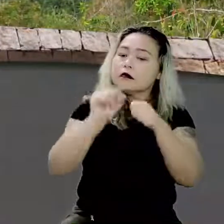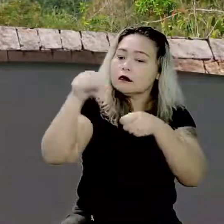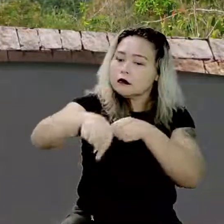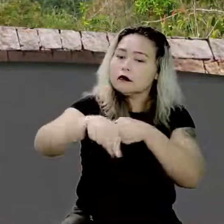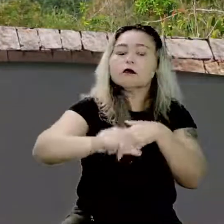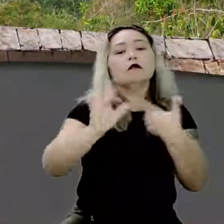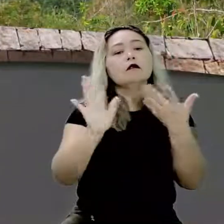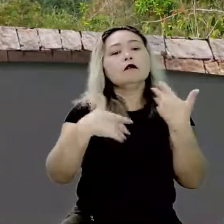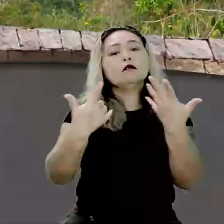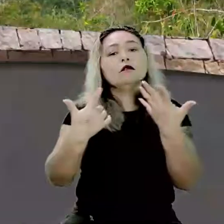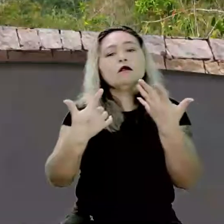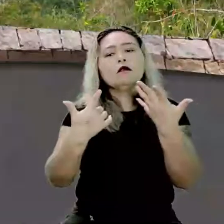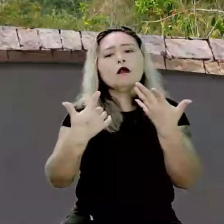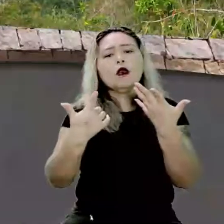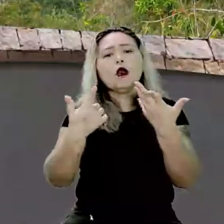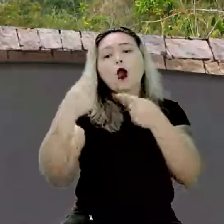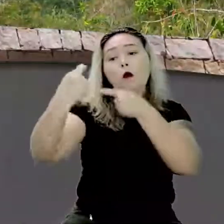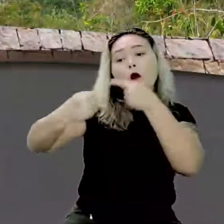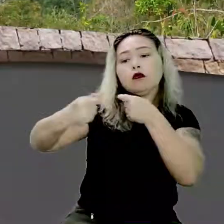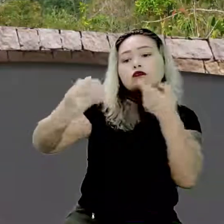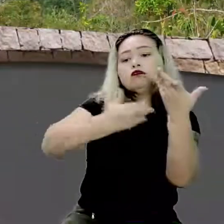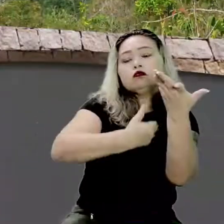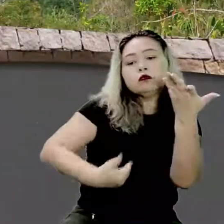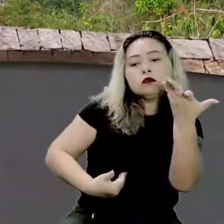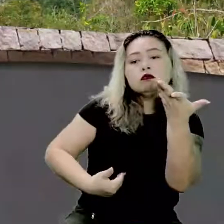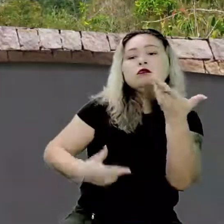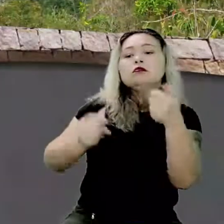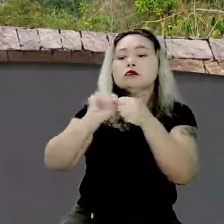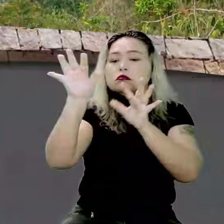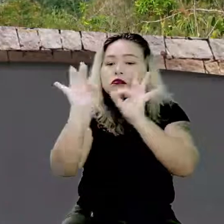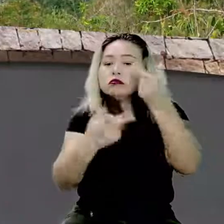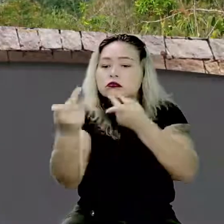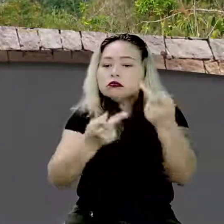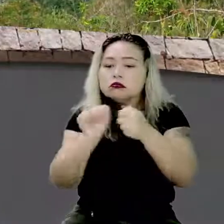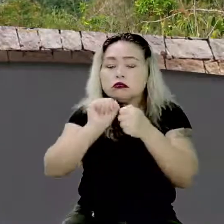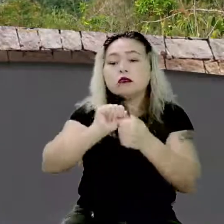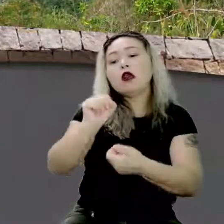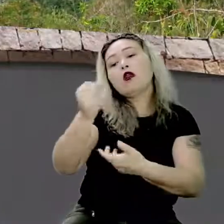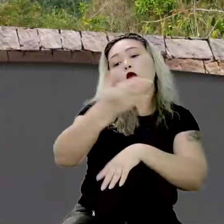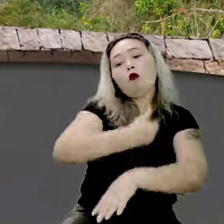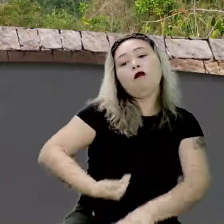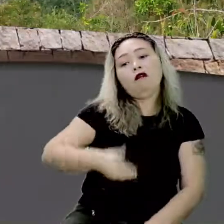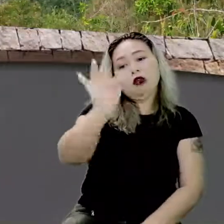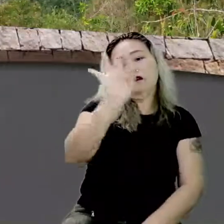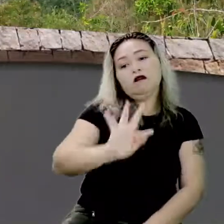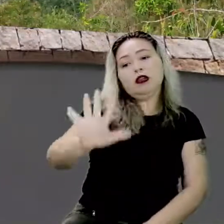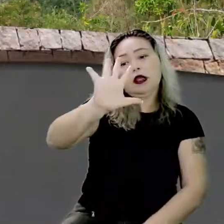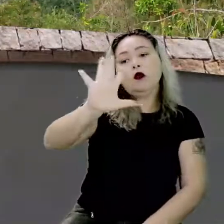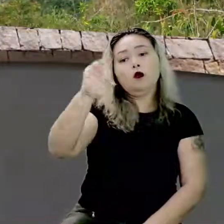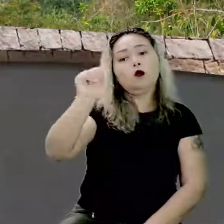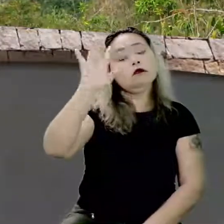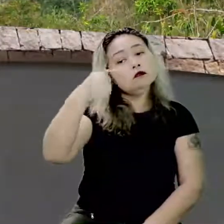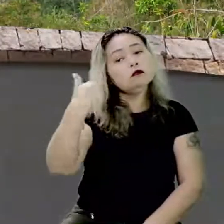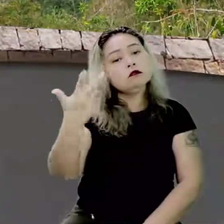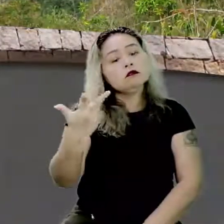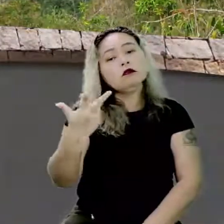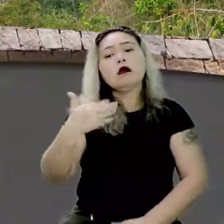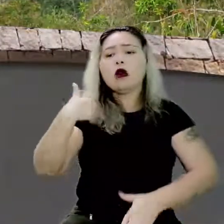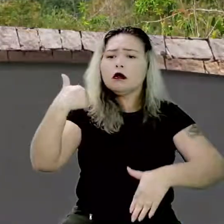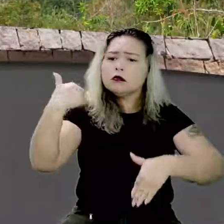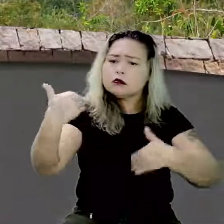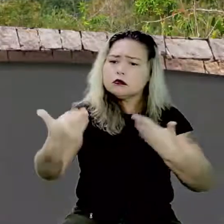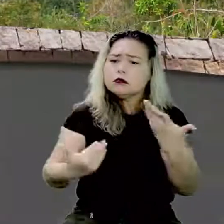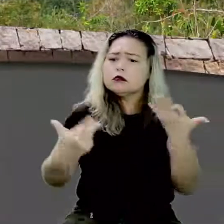cá por políticas públicas implementadas pelo governo federal. Ok? E aí isso